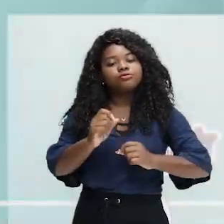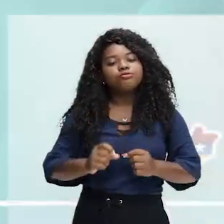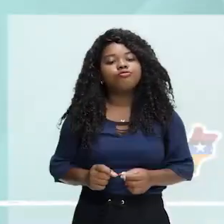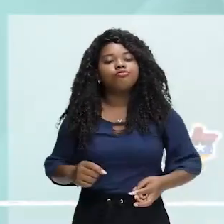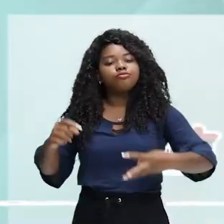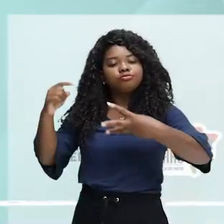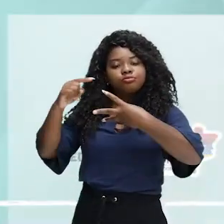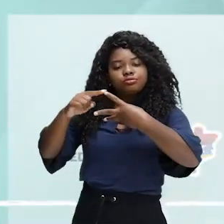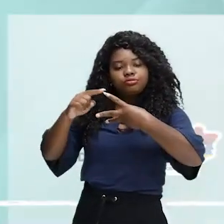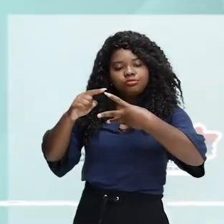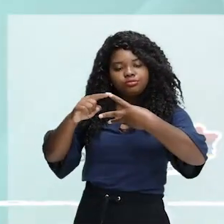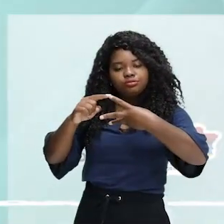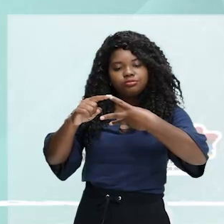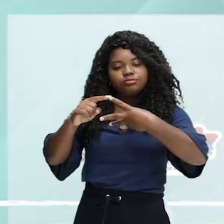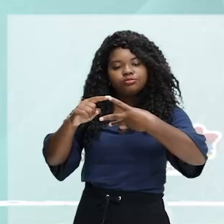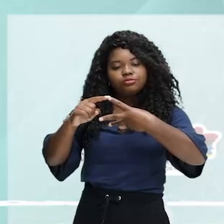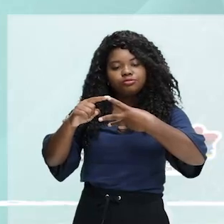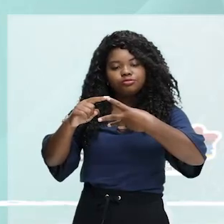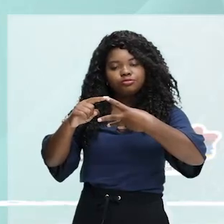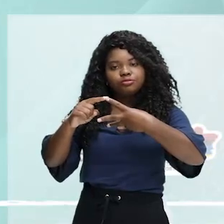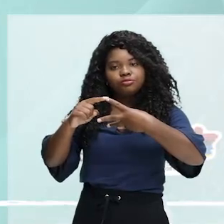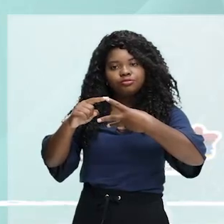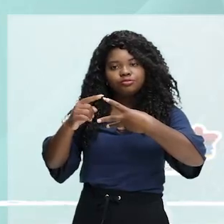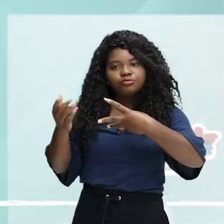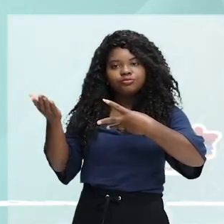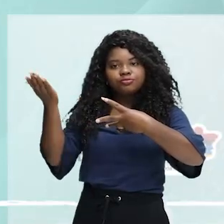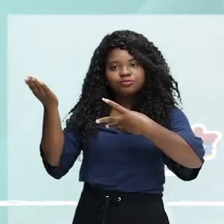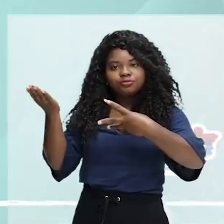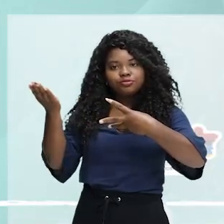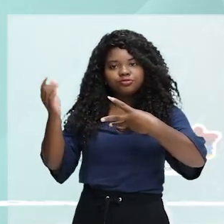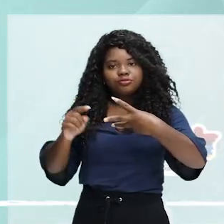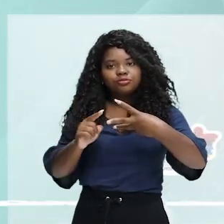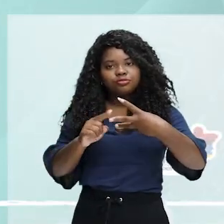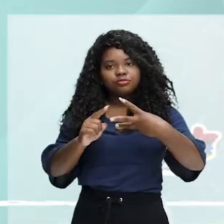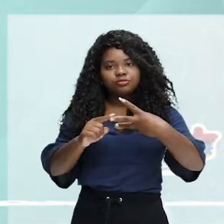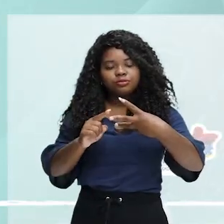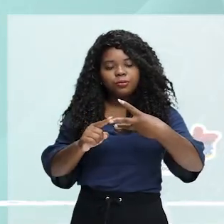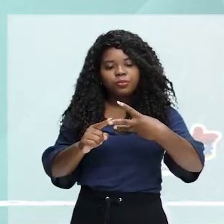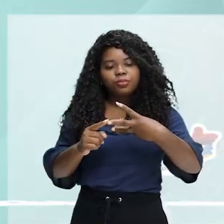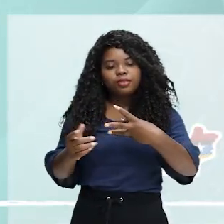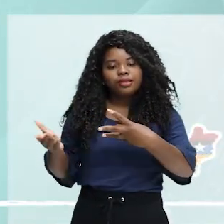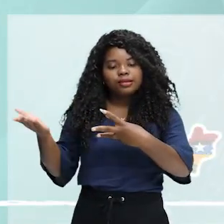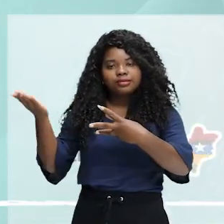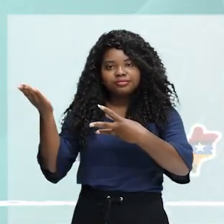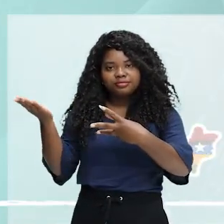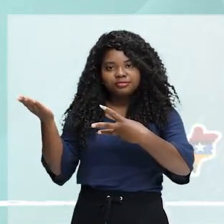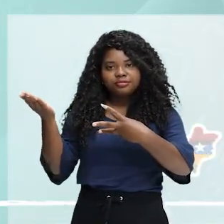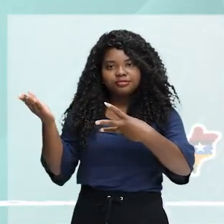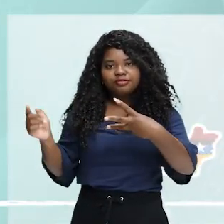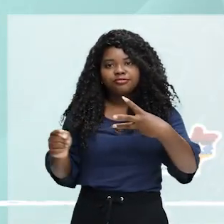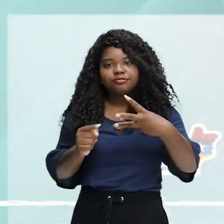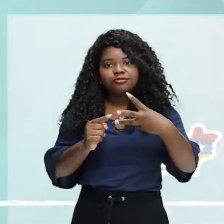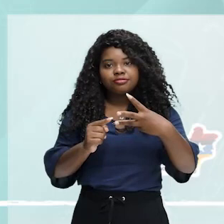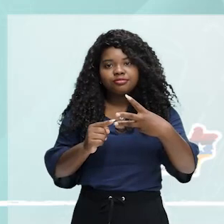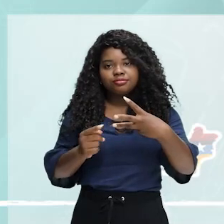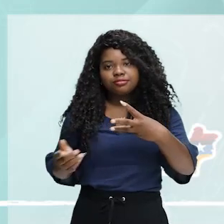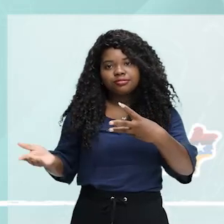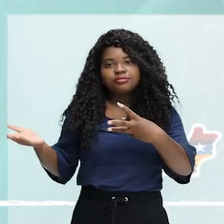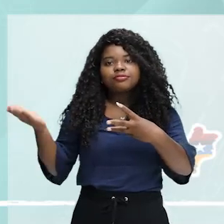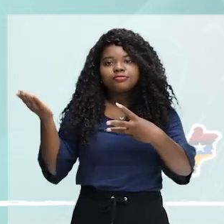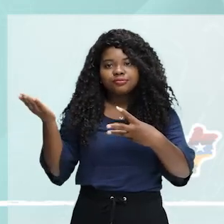as orações subordinadas adjetivas no texto. Falaremos de período composto mais uma vez, falaremos dos adjetivos